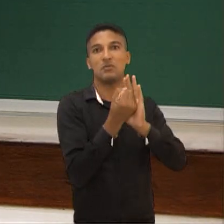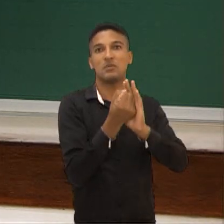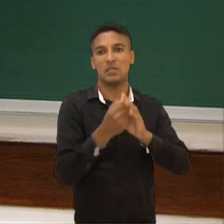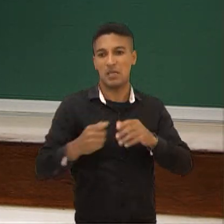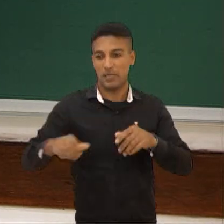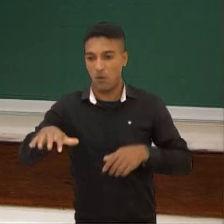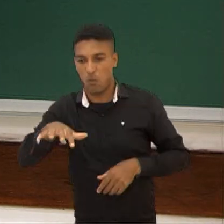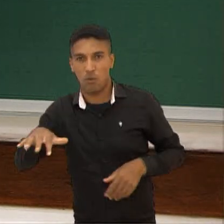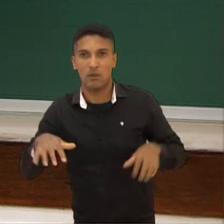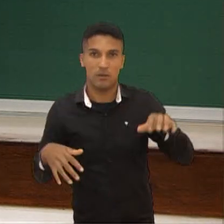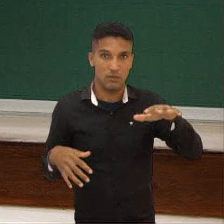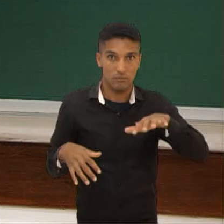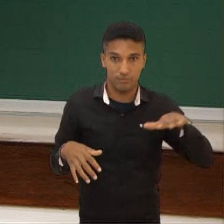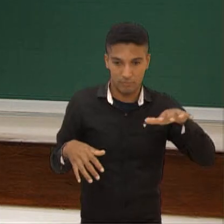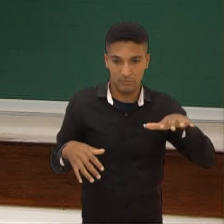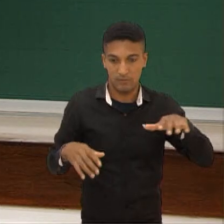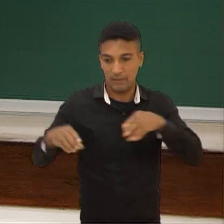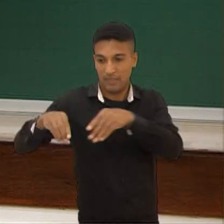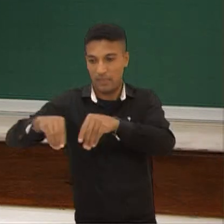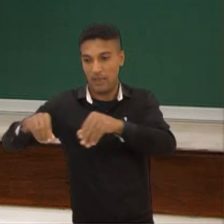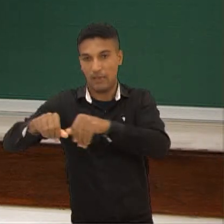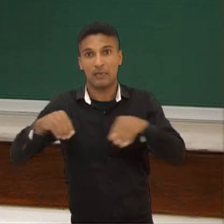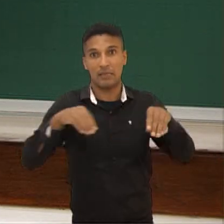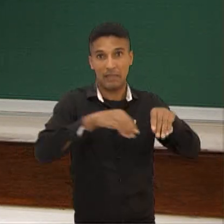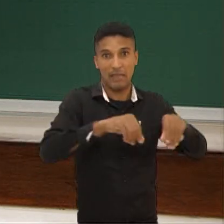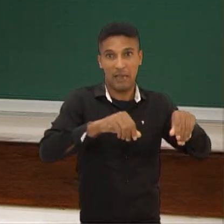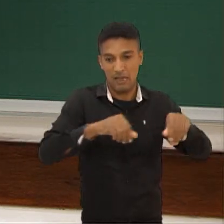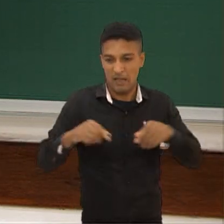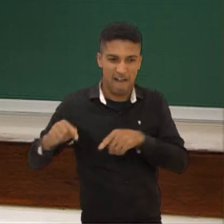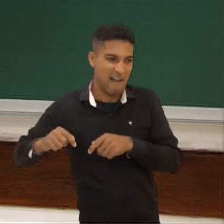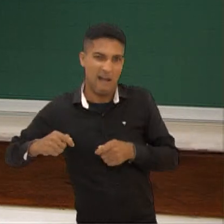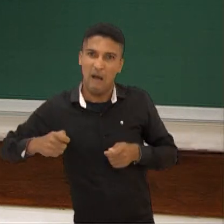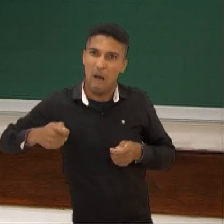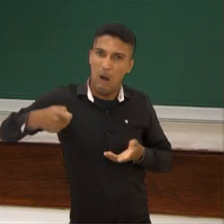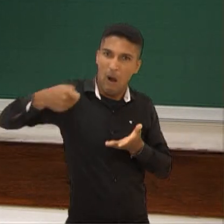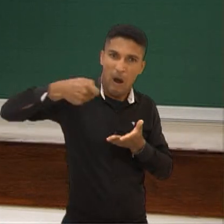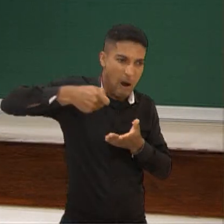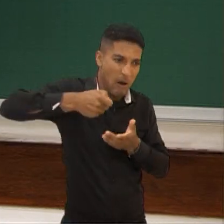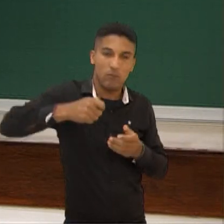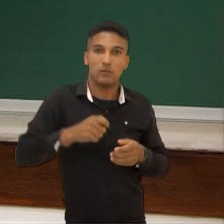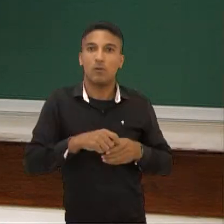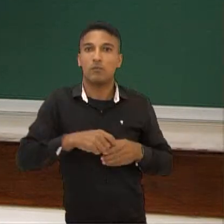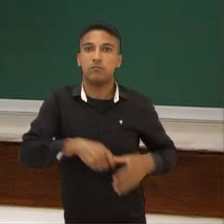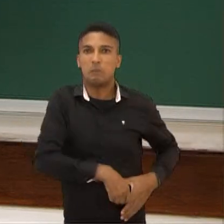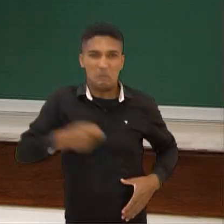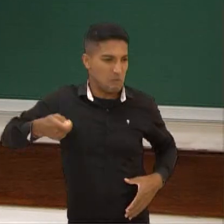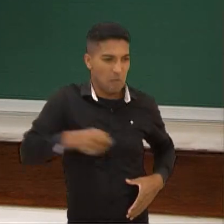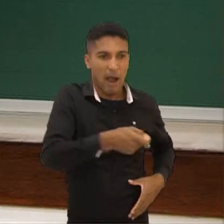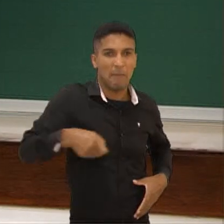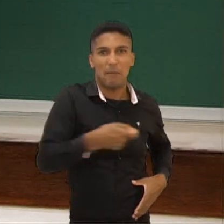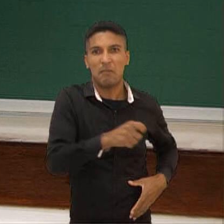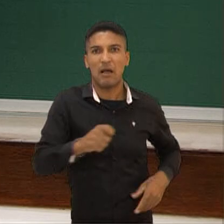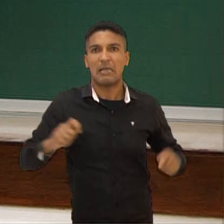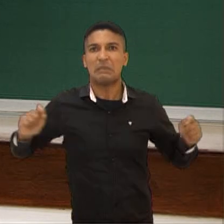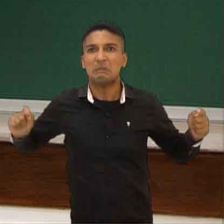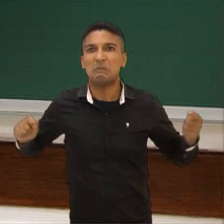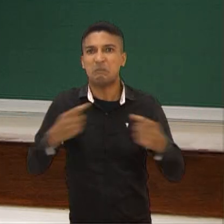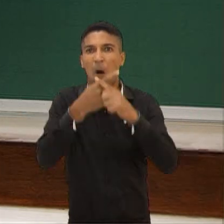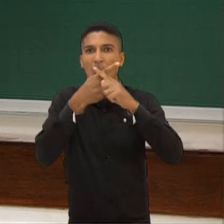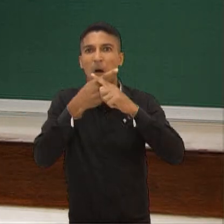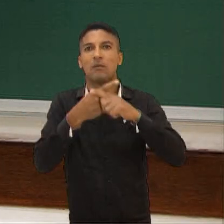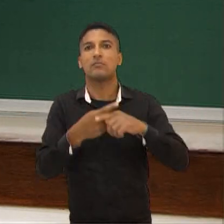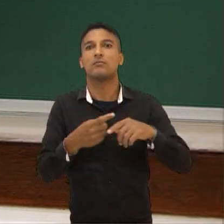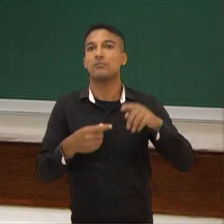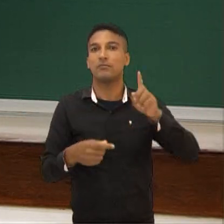né, gente? Ele é um símbolo de... simboliza a luta, né? O passado, os ideais, a tradição.